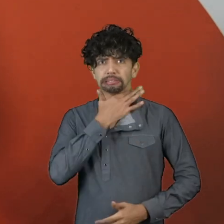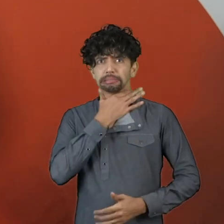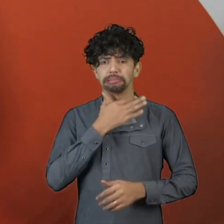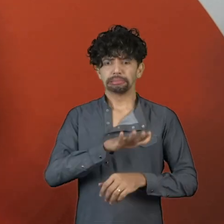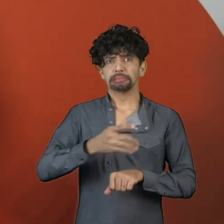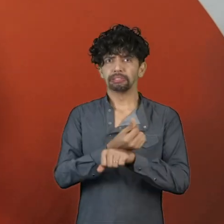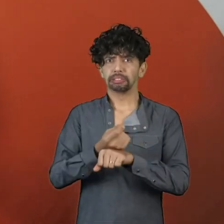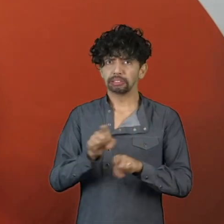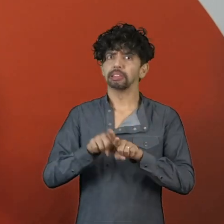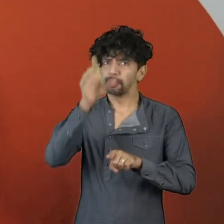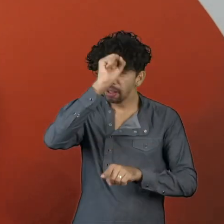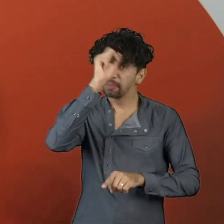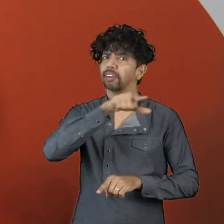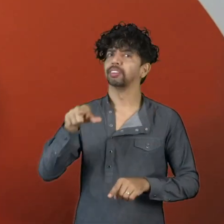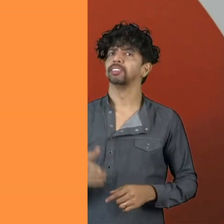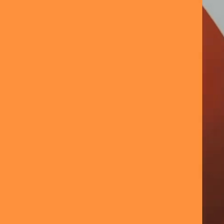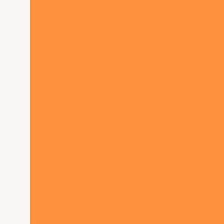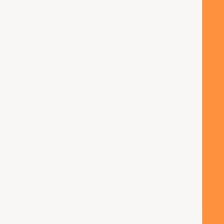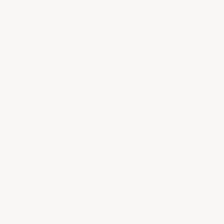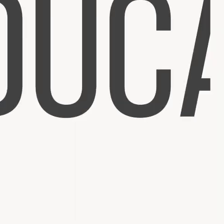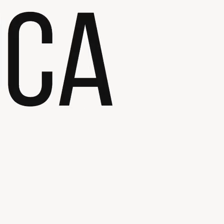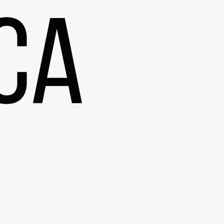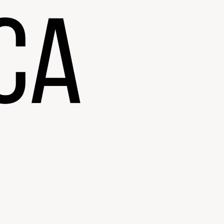Crise financeira também educa.